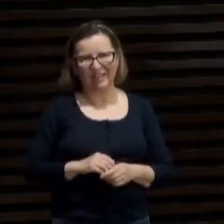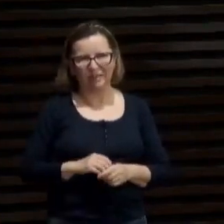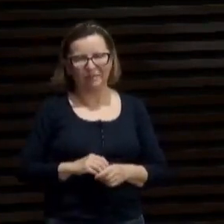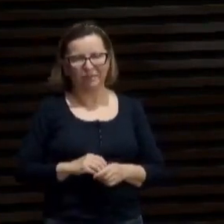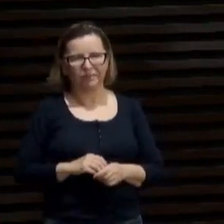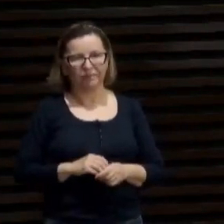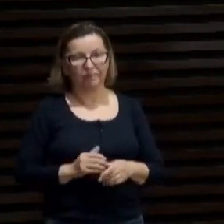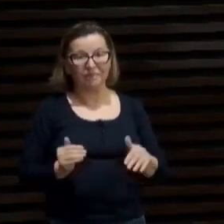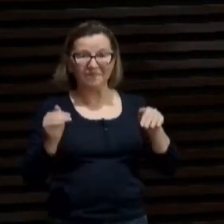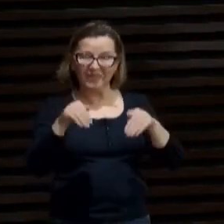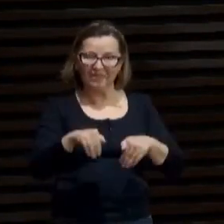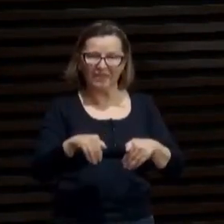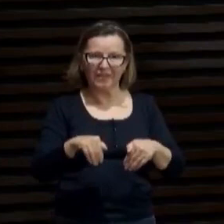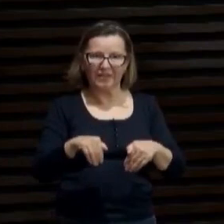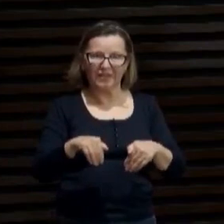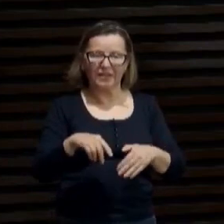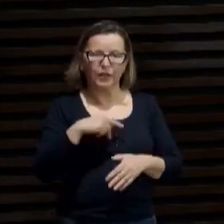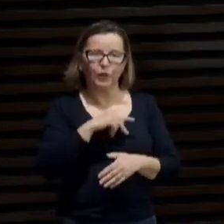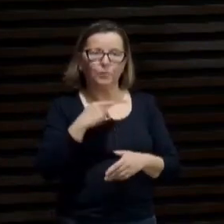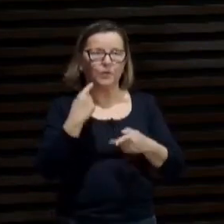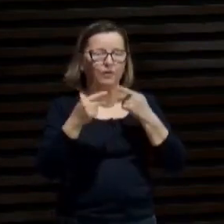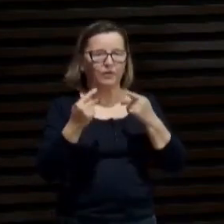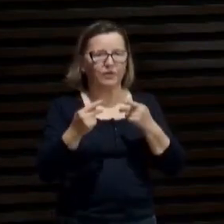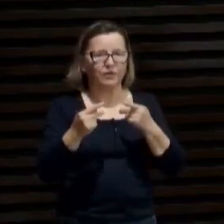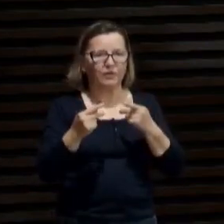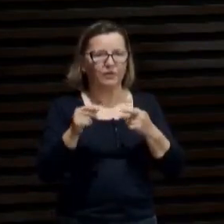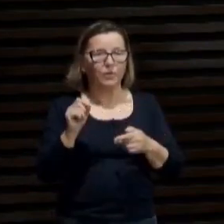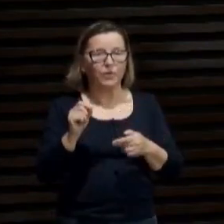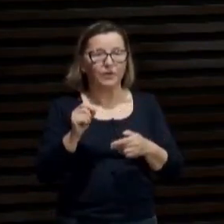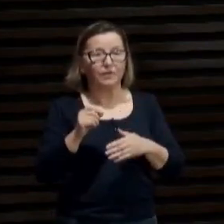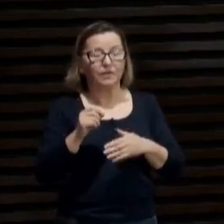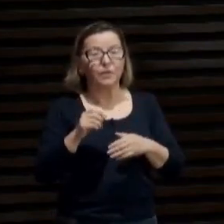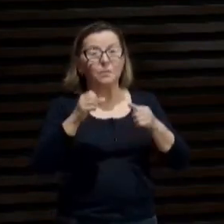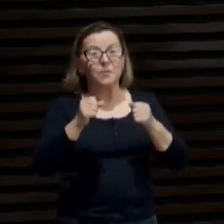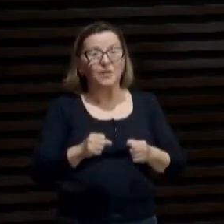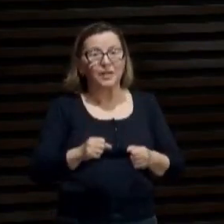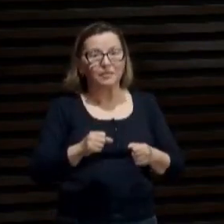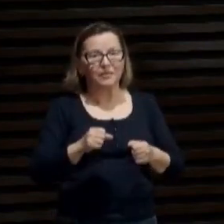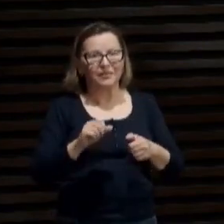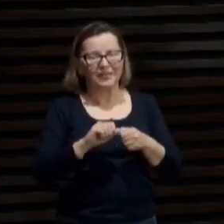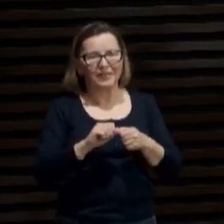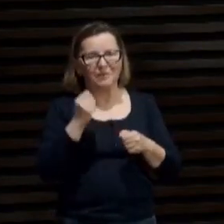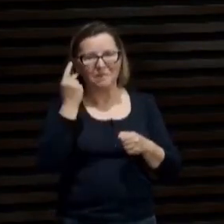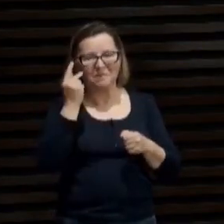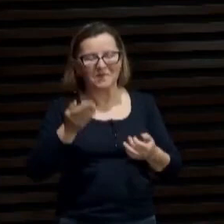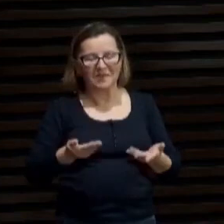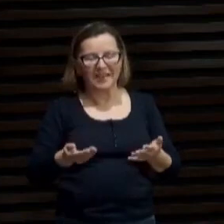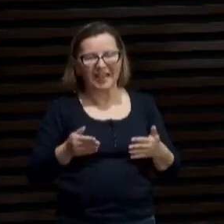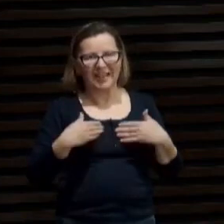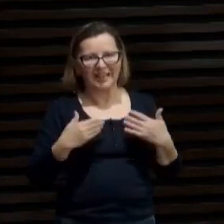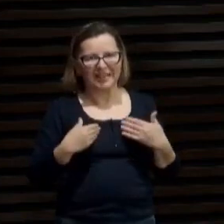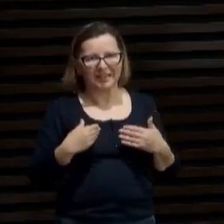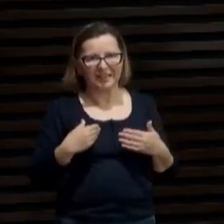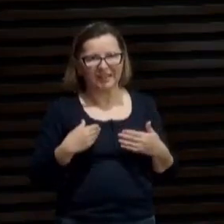E aí, por fim, o que Paulo diz, o que mais nós podemos fazer para promover a alegria? Versículo 9, veja o que ele diz, vamos ler juntos? O que